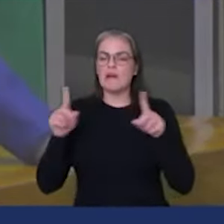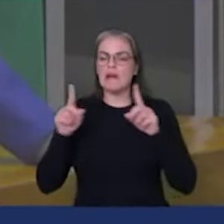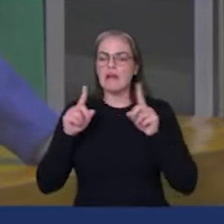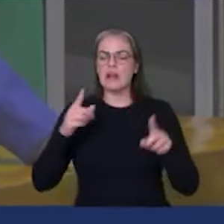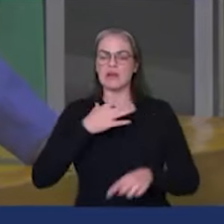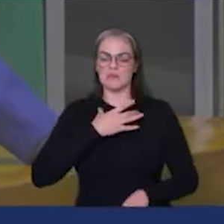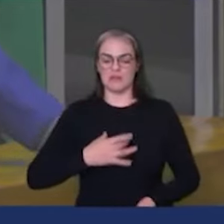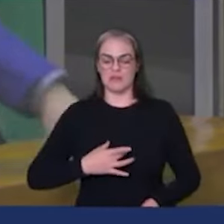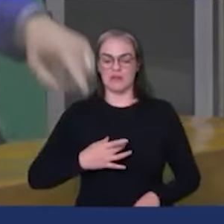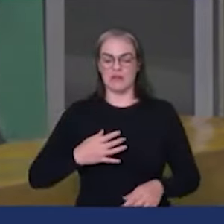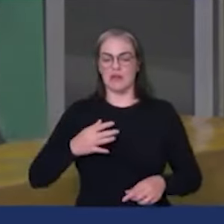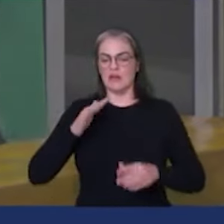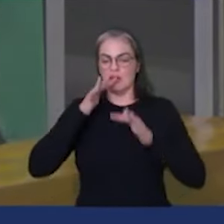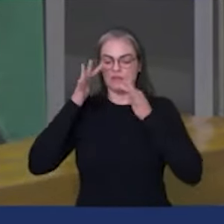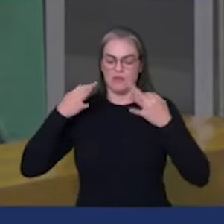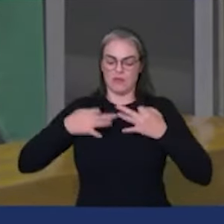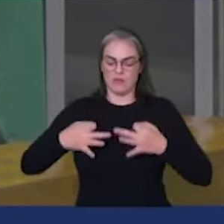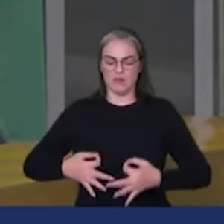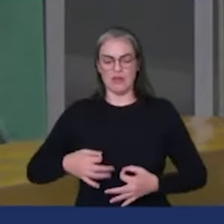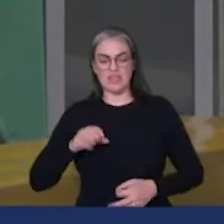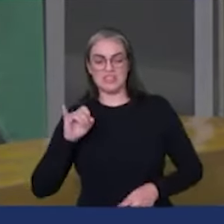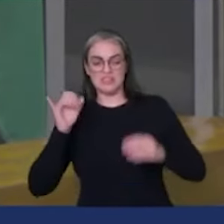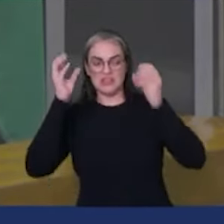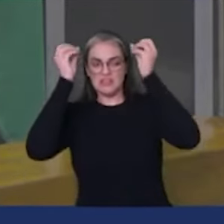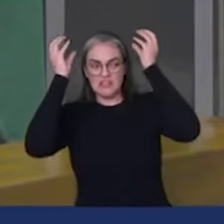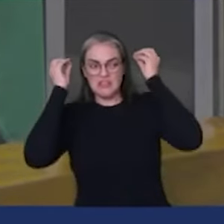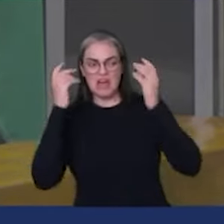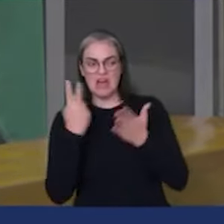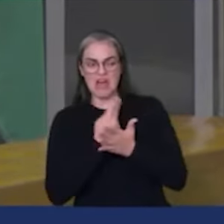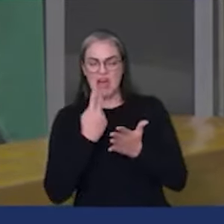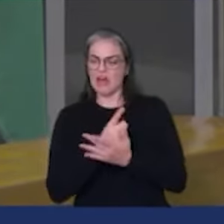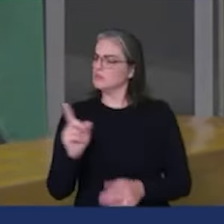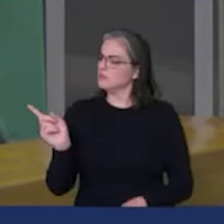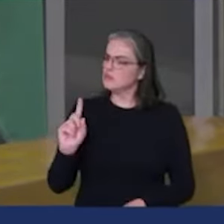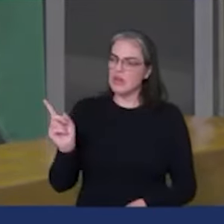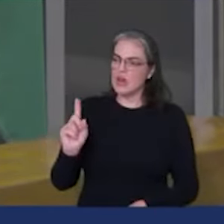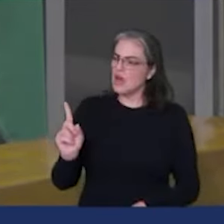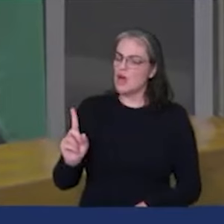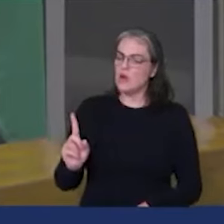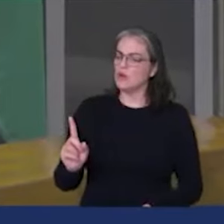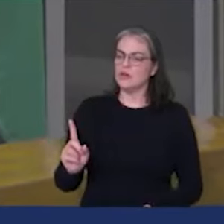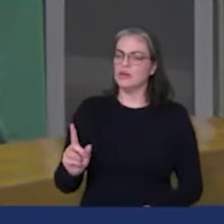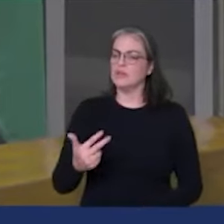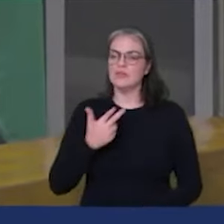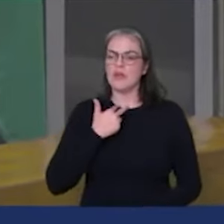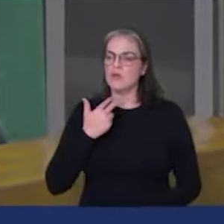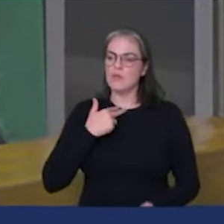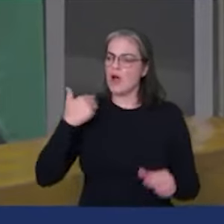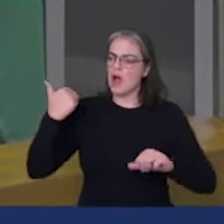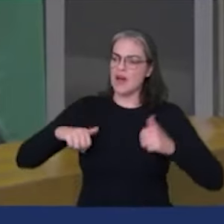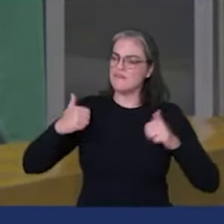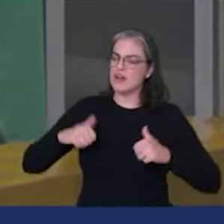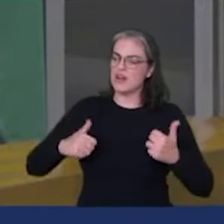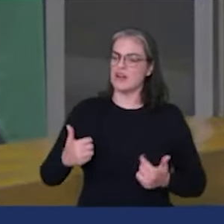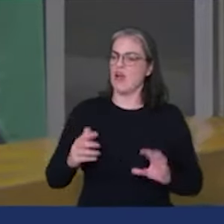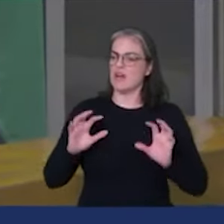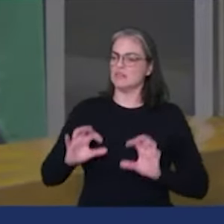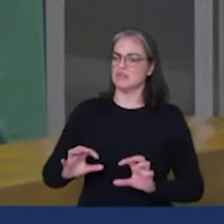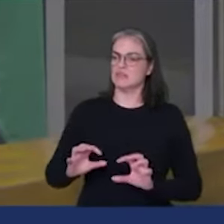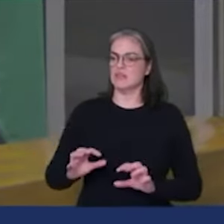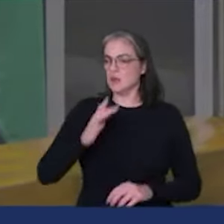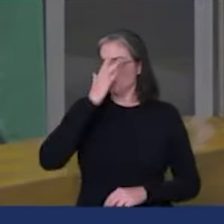pessoas com TDAH e afirmo que isso é um erro, pois não é justo medir a dor alheia pela nossa régua. Quantas pessoas